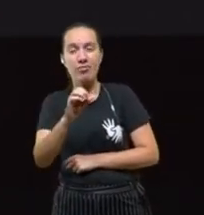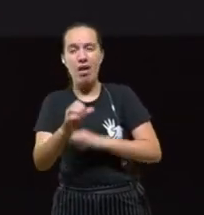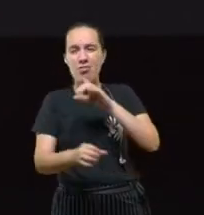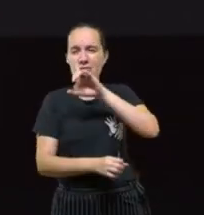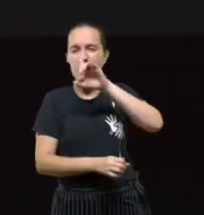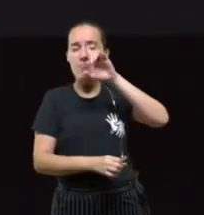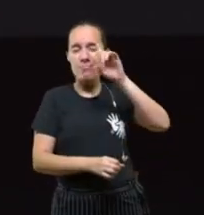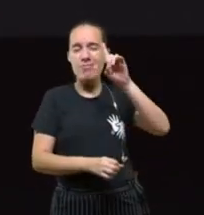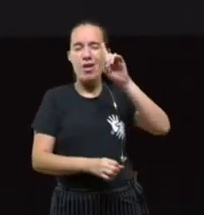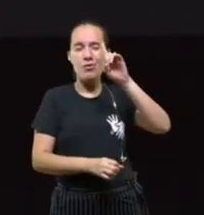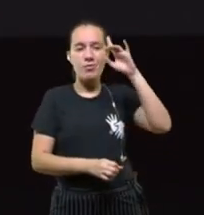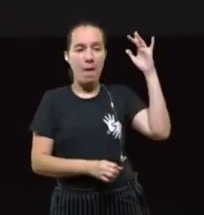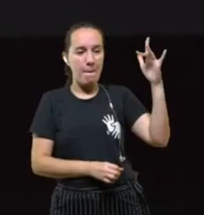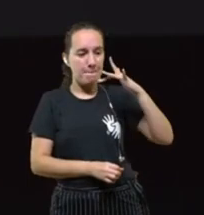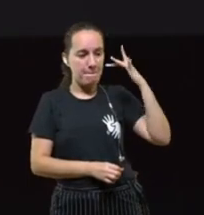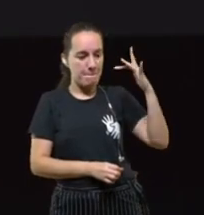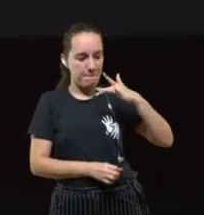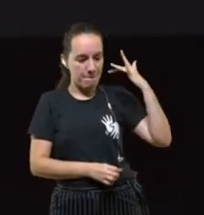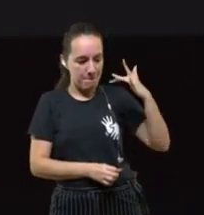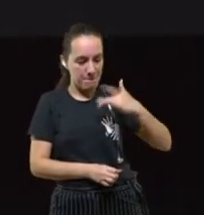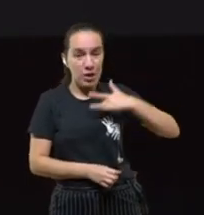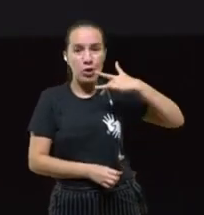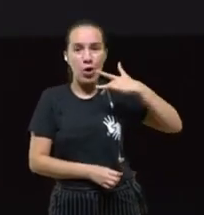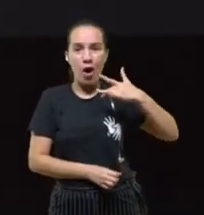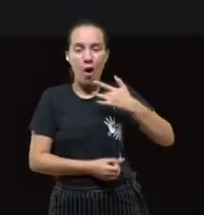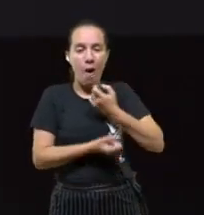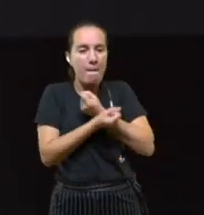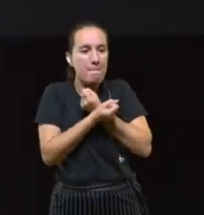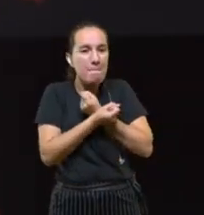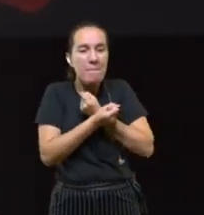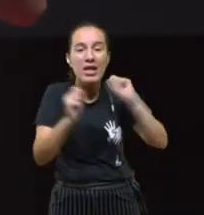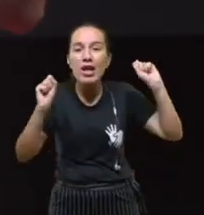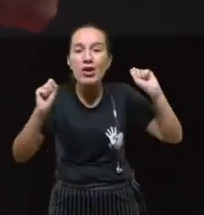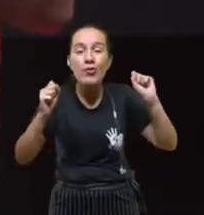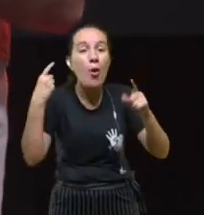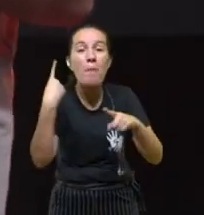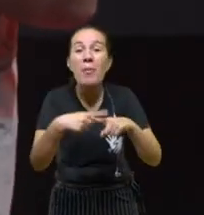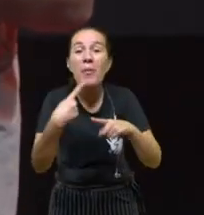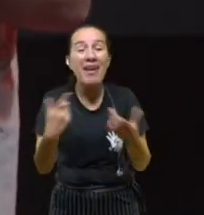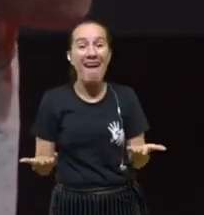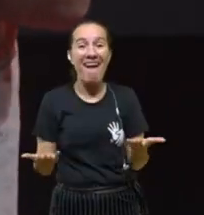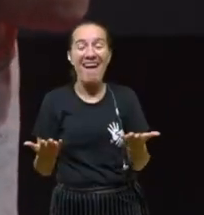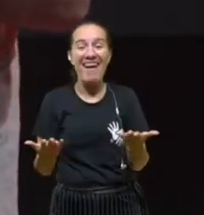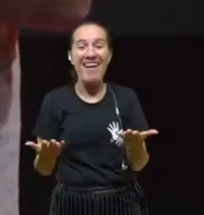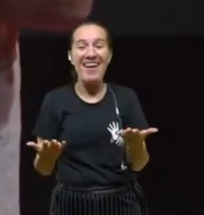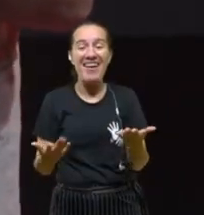tinha prazer em mim. Ele me livrou por quê?